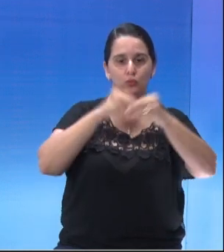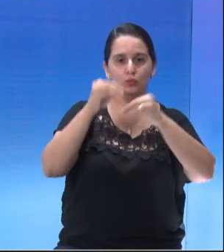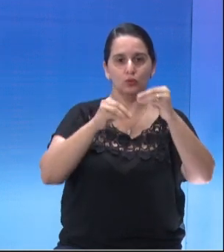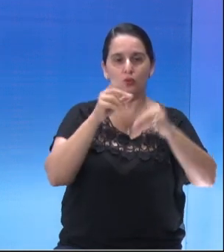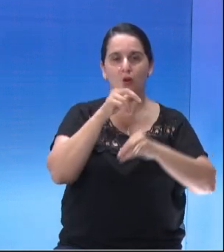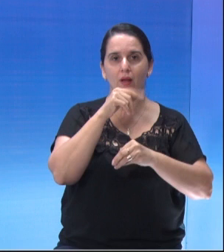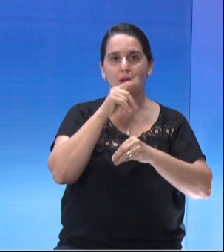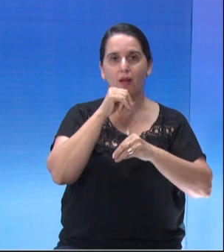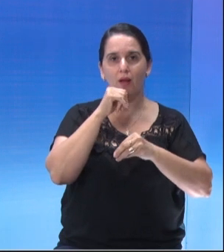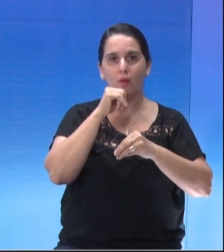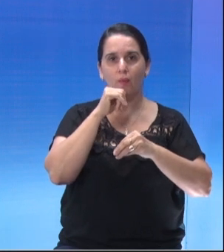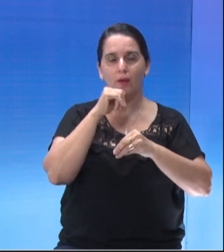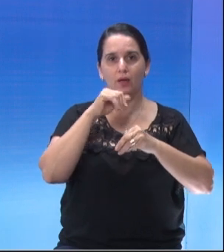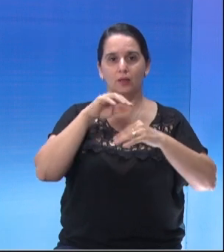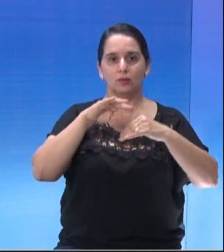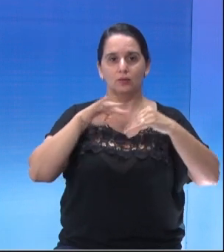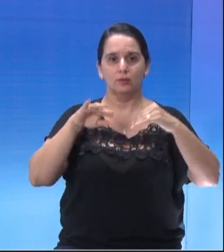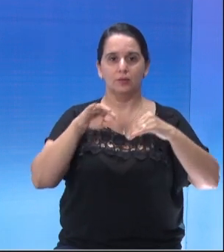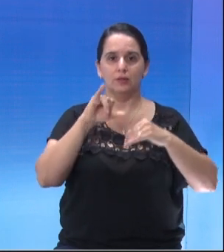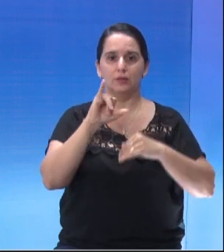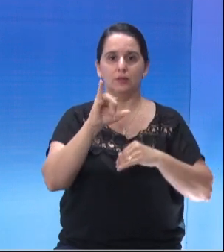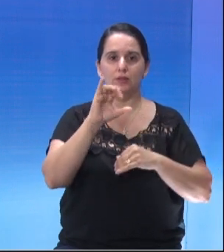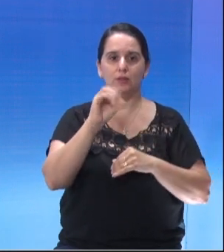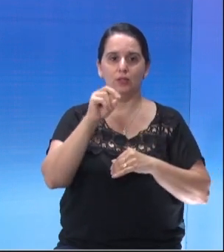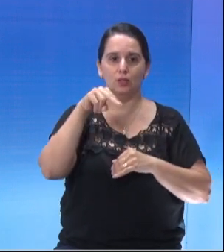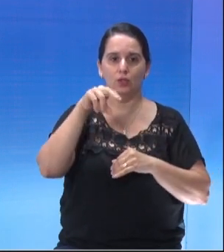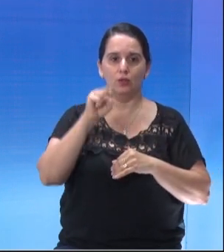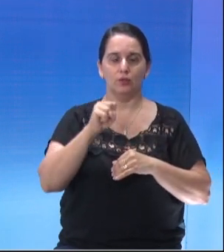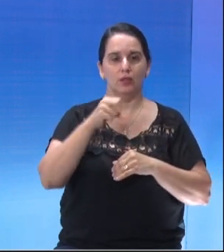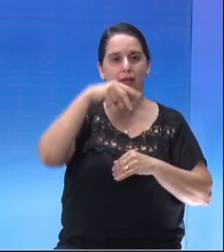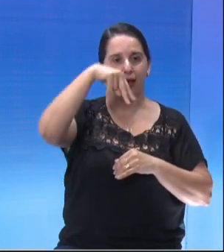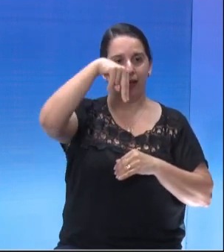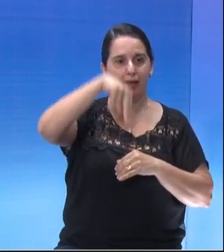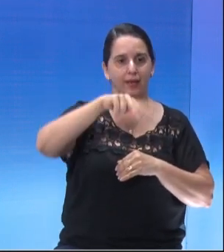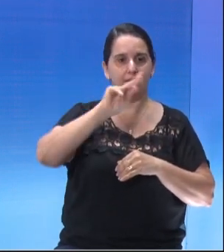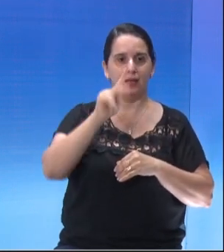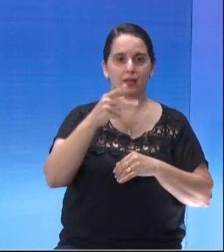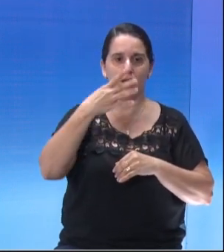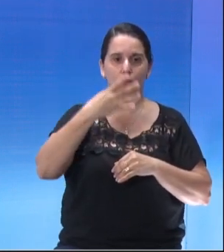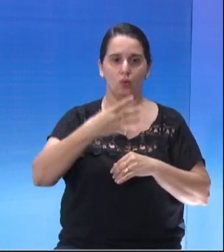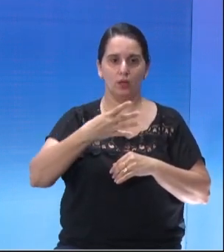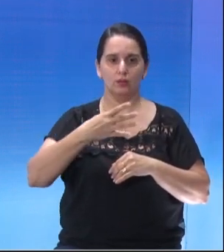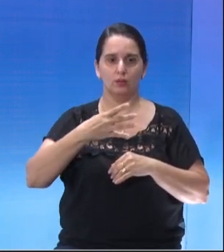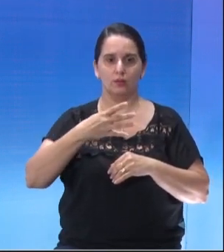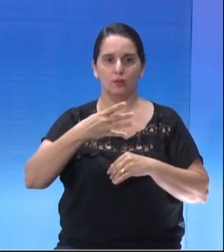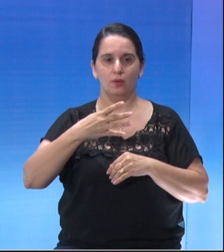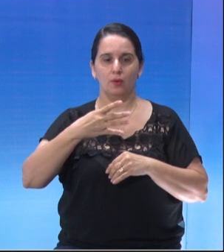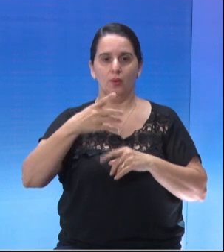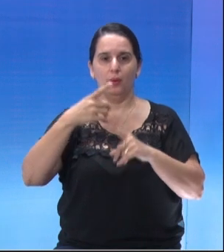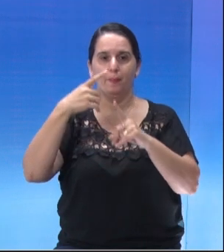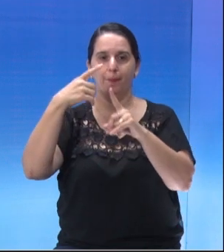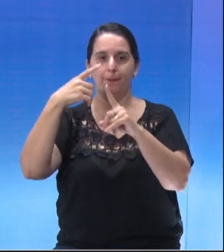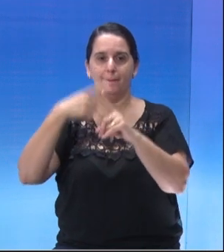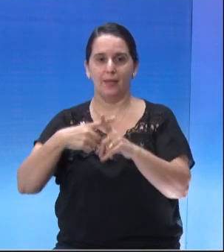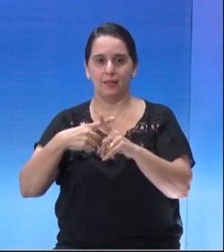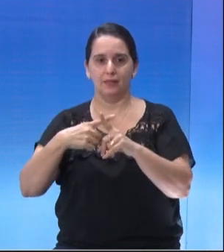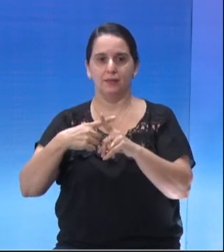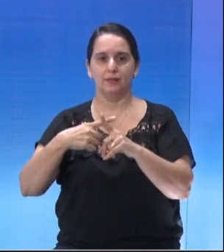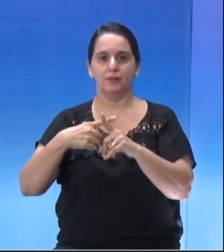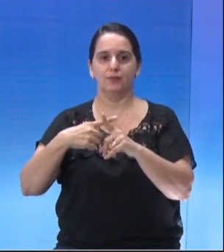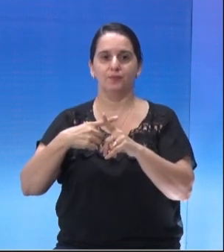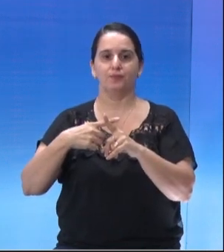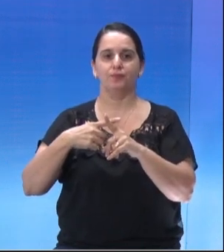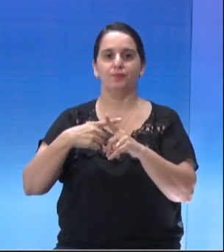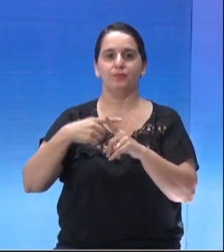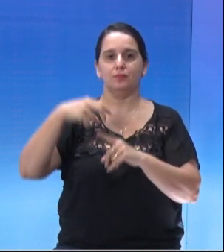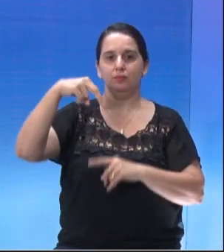água, ele dissocia-se em íons NH4+ e X-. Então, essas sim